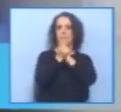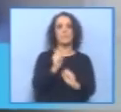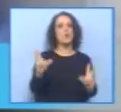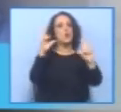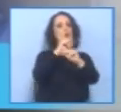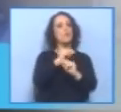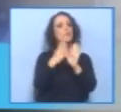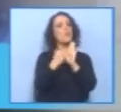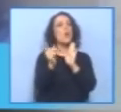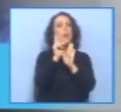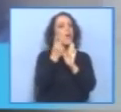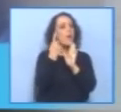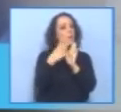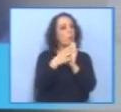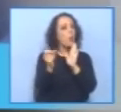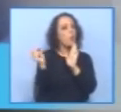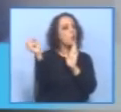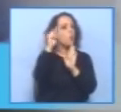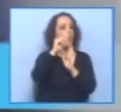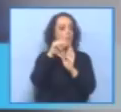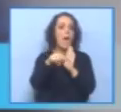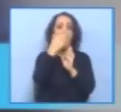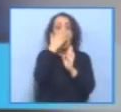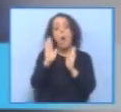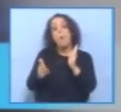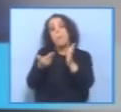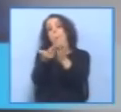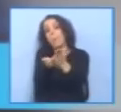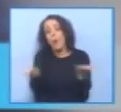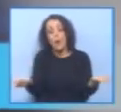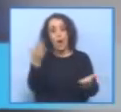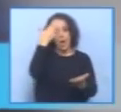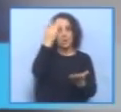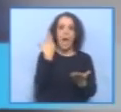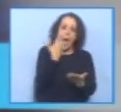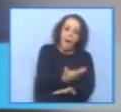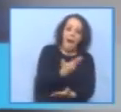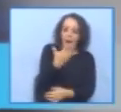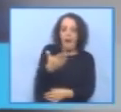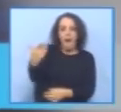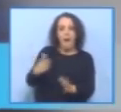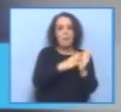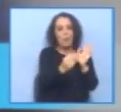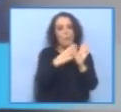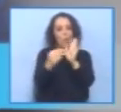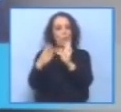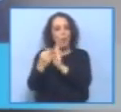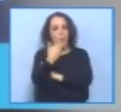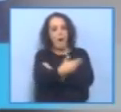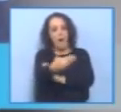modelo. E onde, para a catequese da infância, até ao 6º